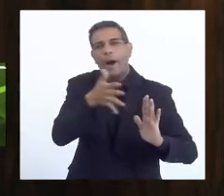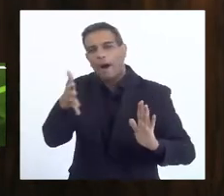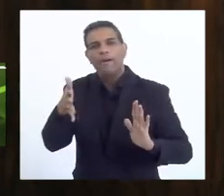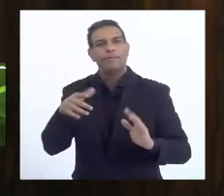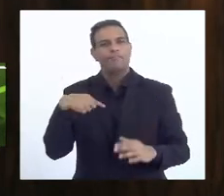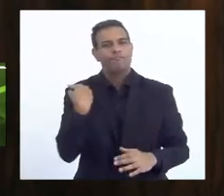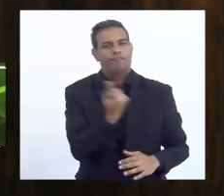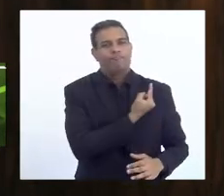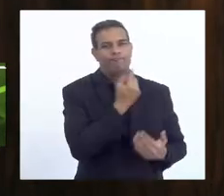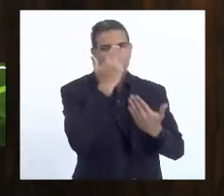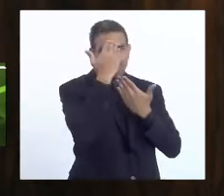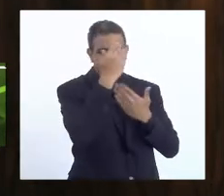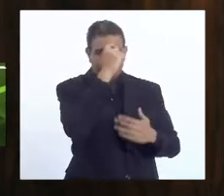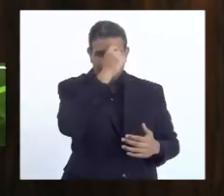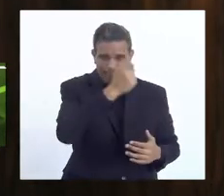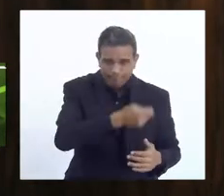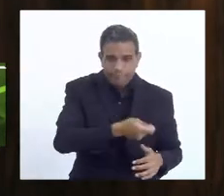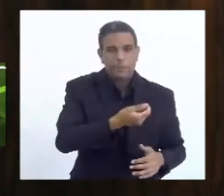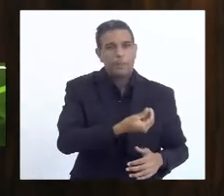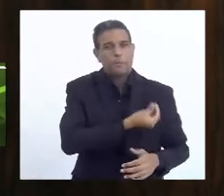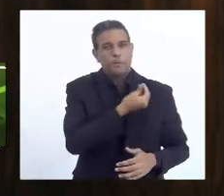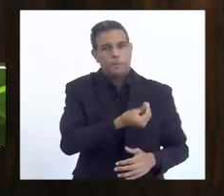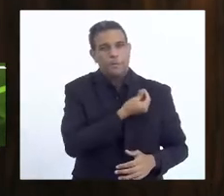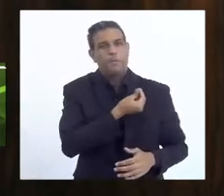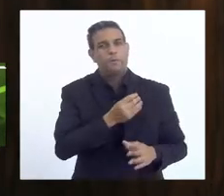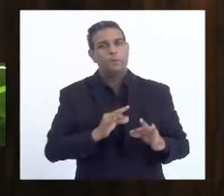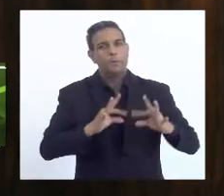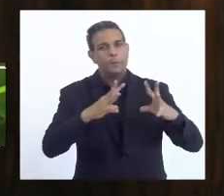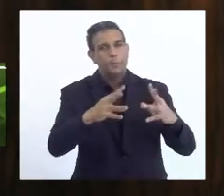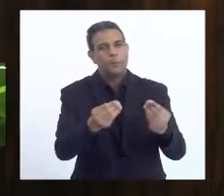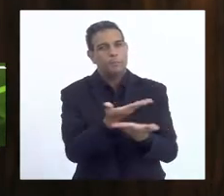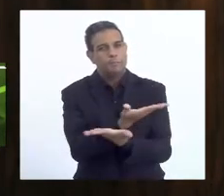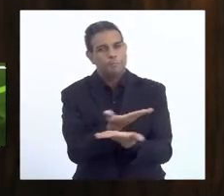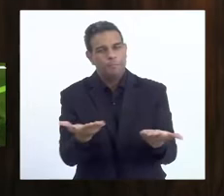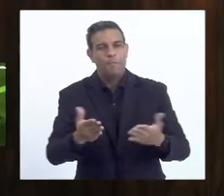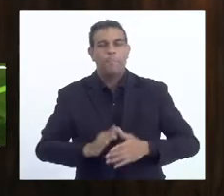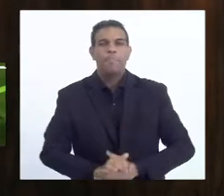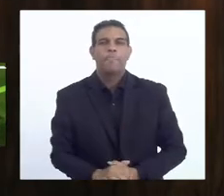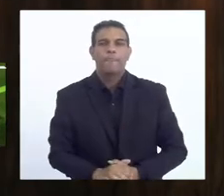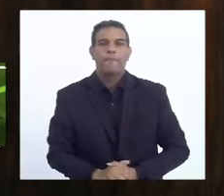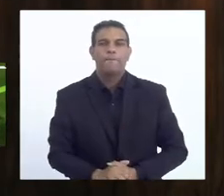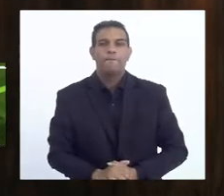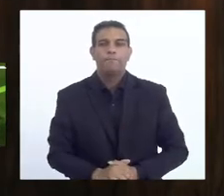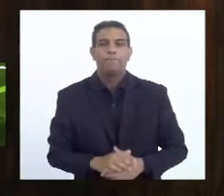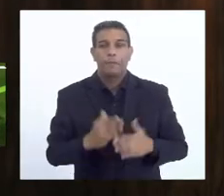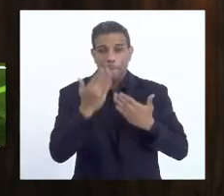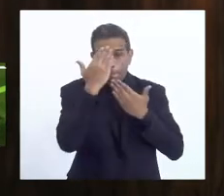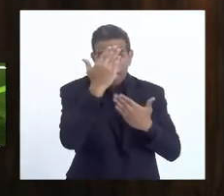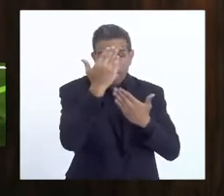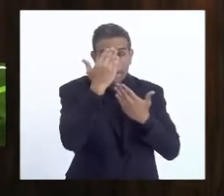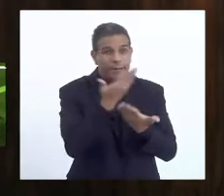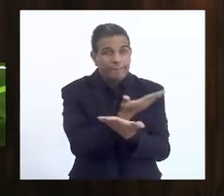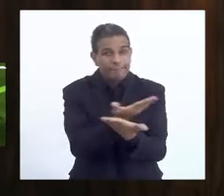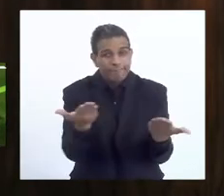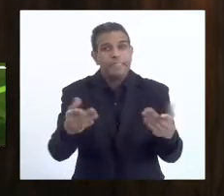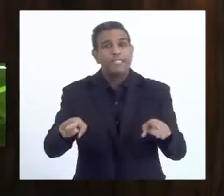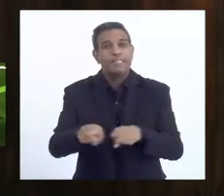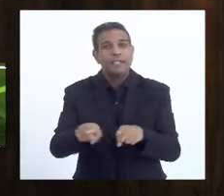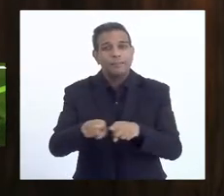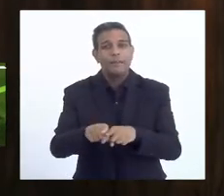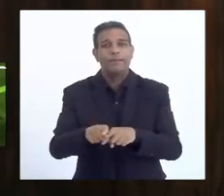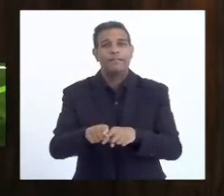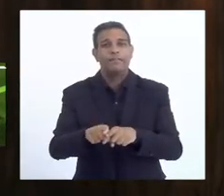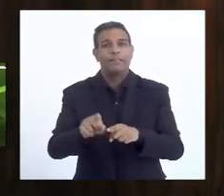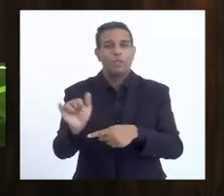uma vez, eu agradeço a presença e a presença de todos vocês também. Obrigado vocês que estão lá aí do outro lado da